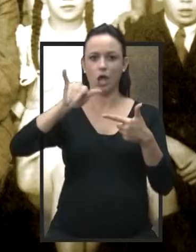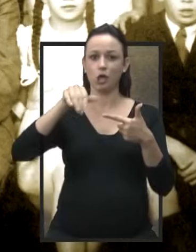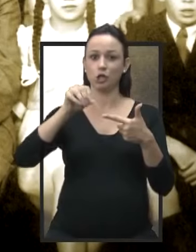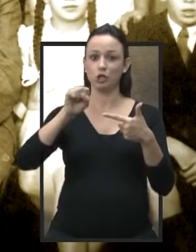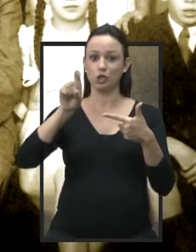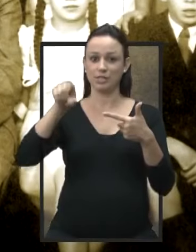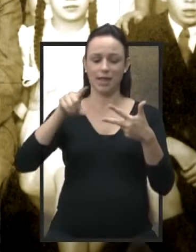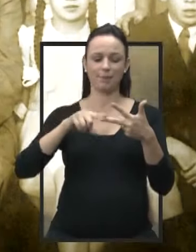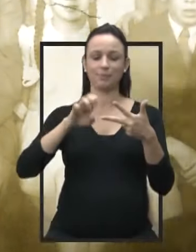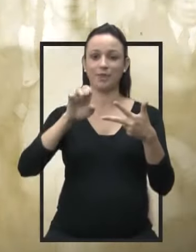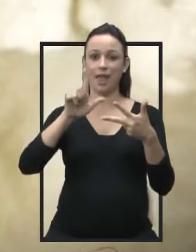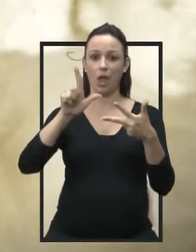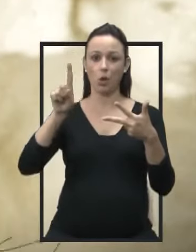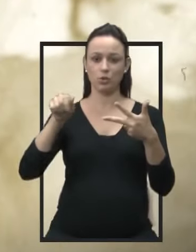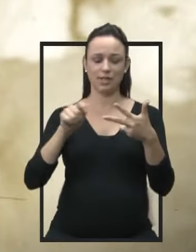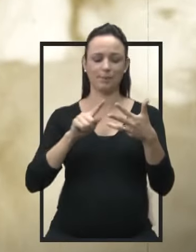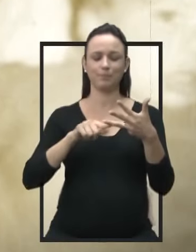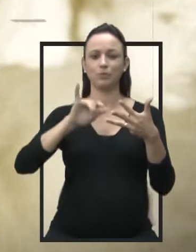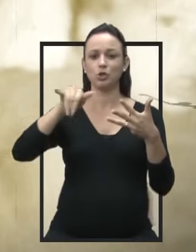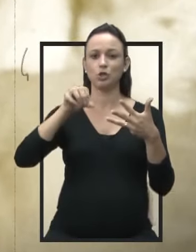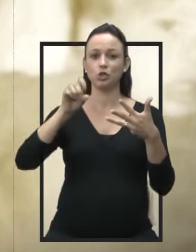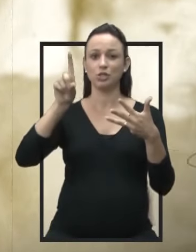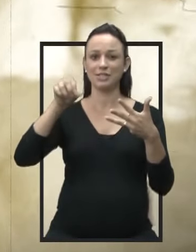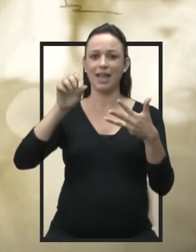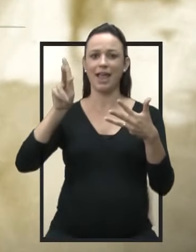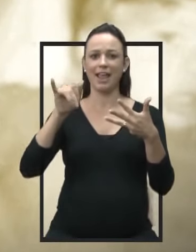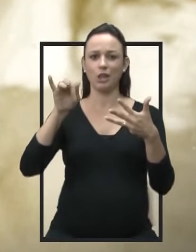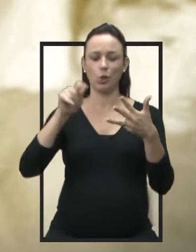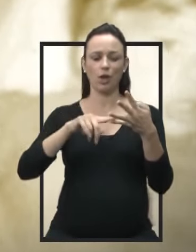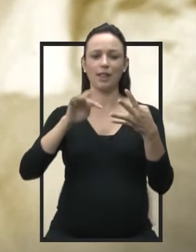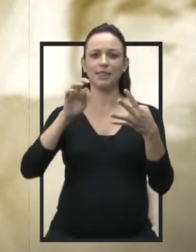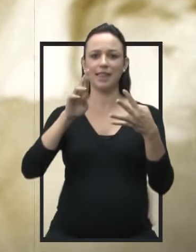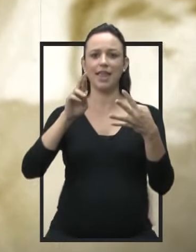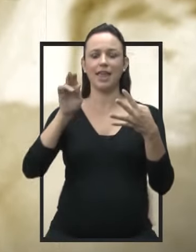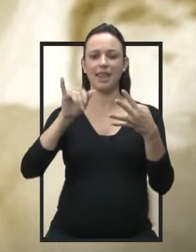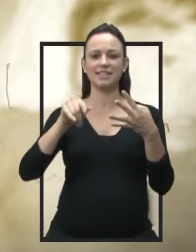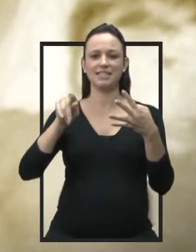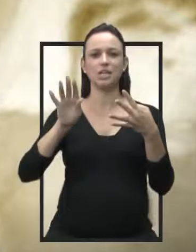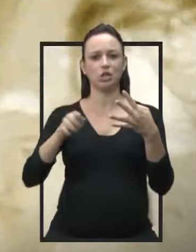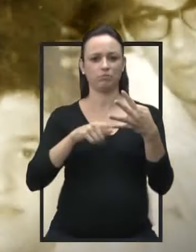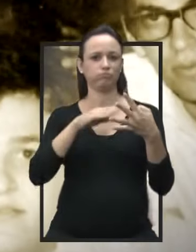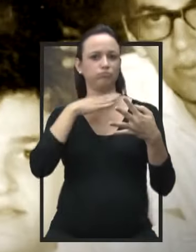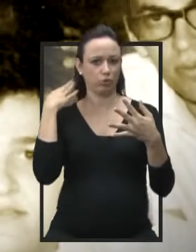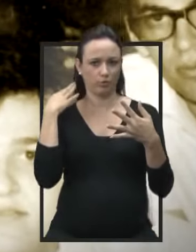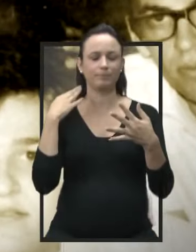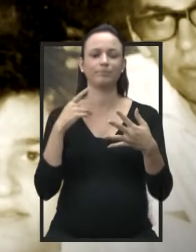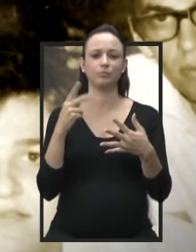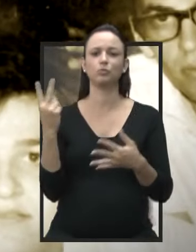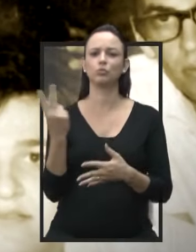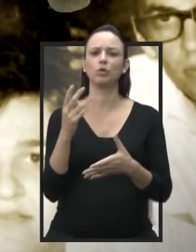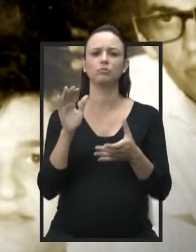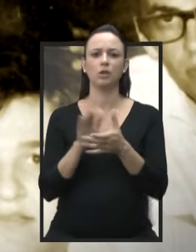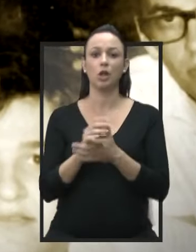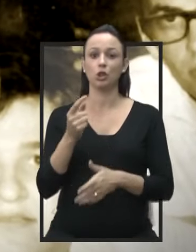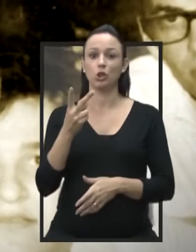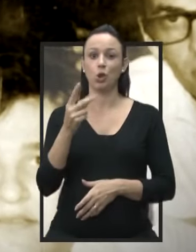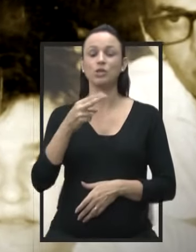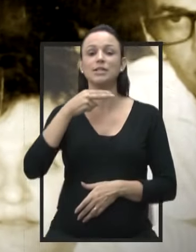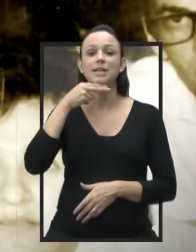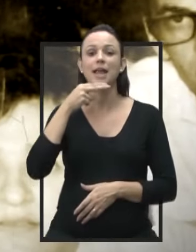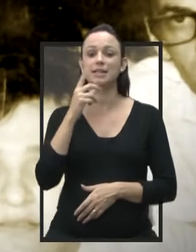José Maria, Elza Maria, José Heitor e a Terezinha, já falecida. O casal também teve 12